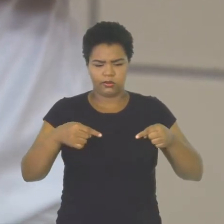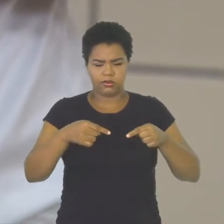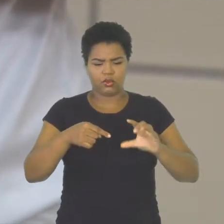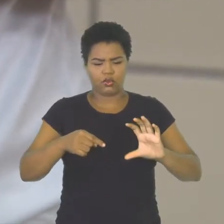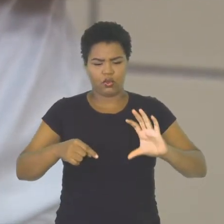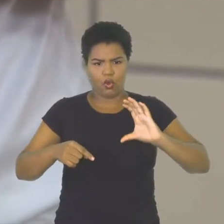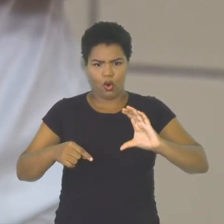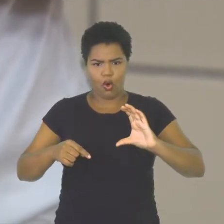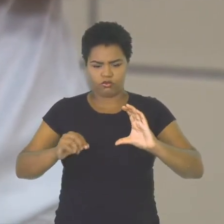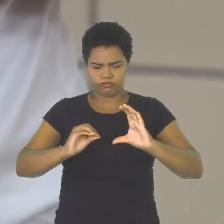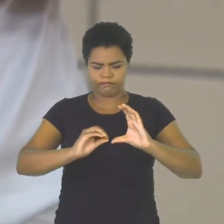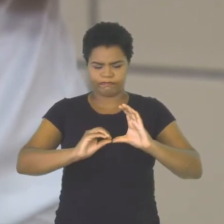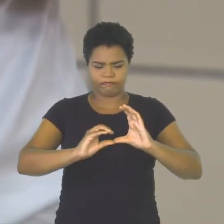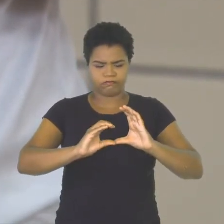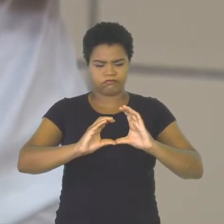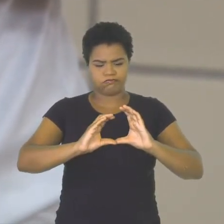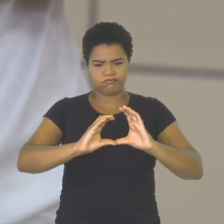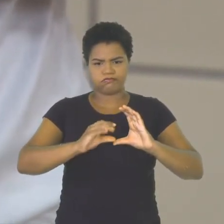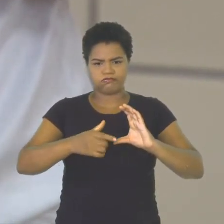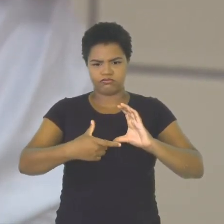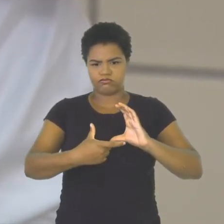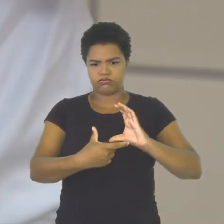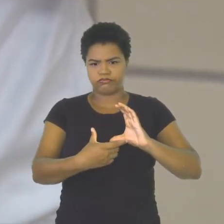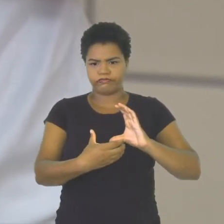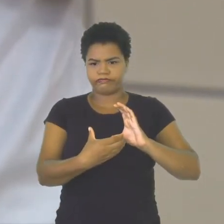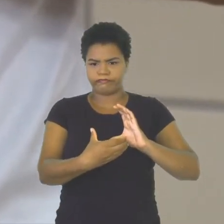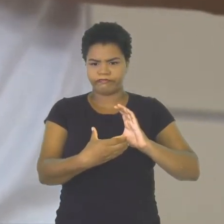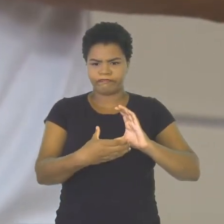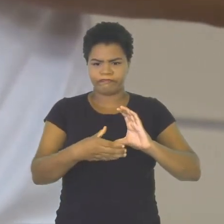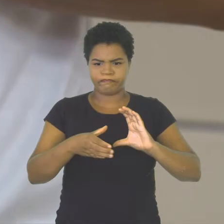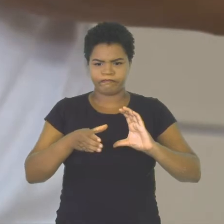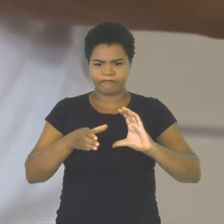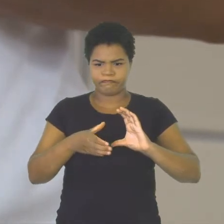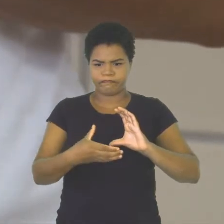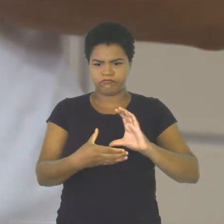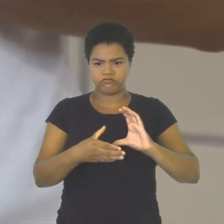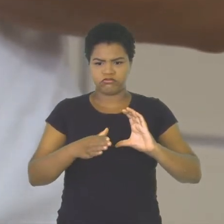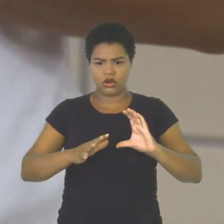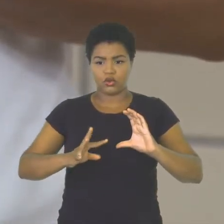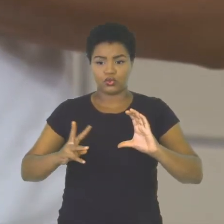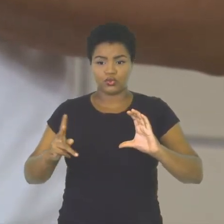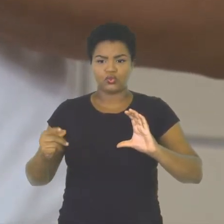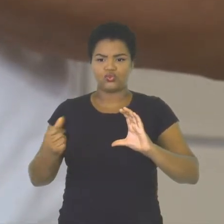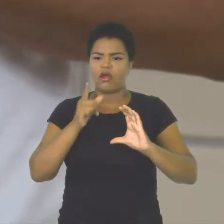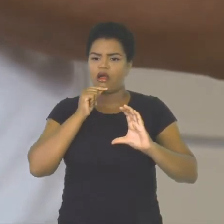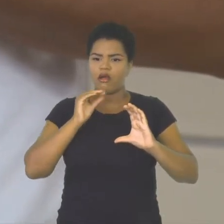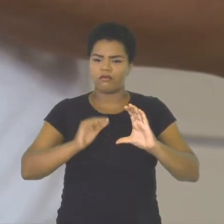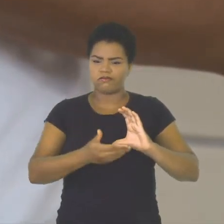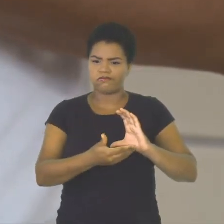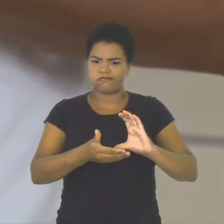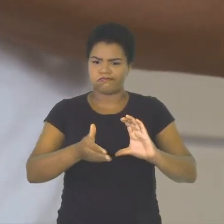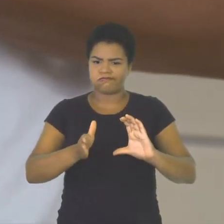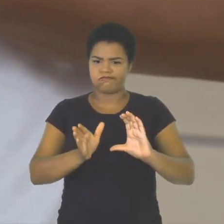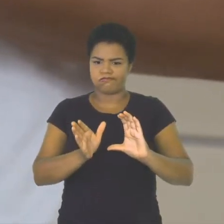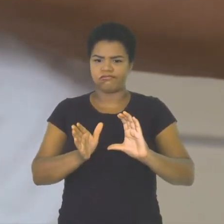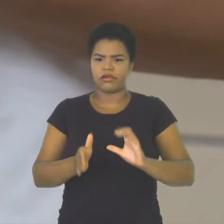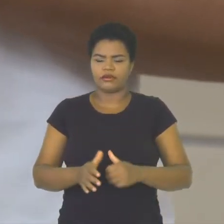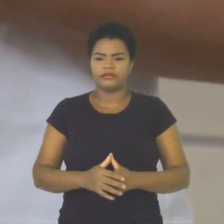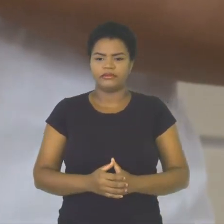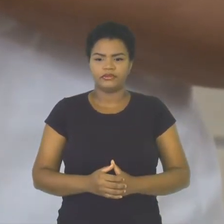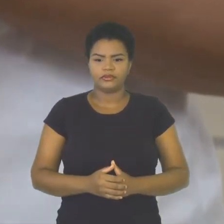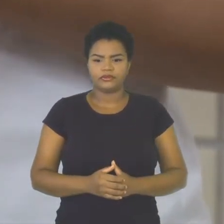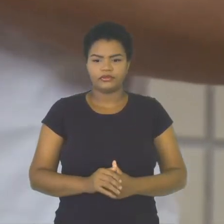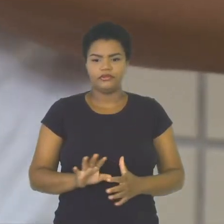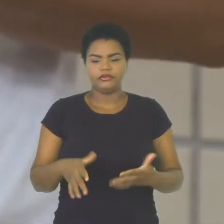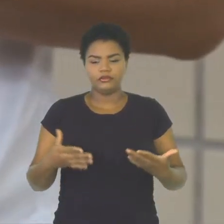que existe nesse determinado copo, né? Ela praticamente toma o formato do recipiente. Então,